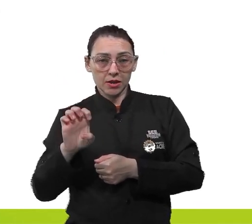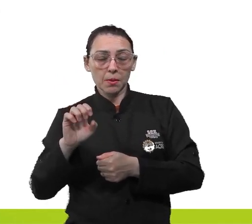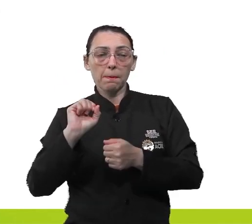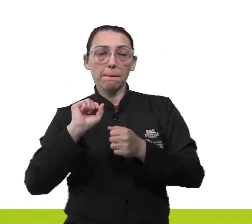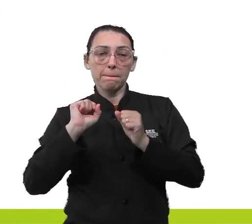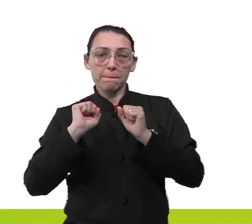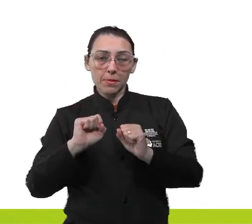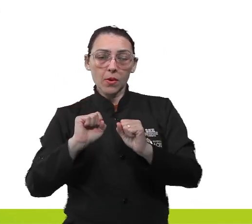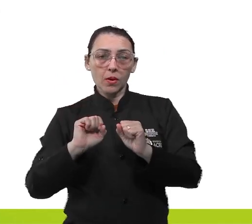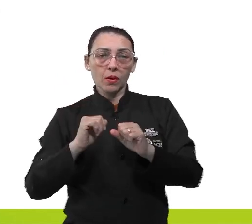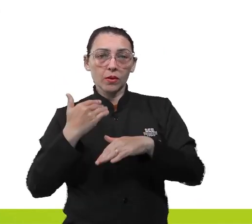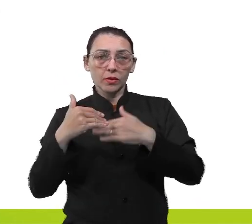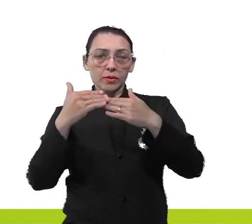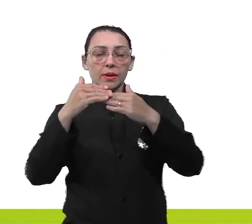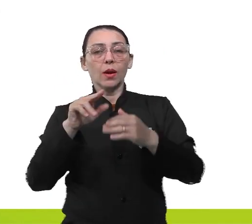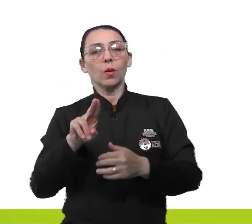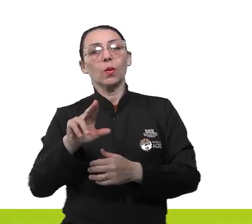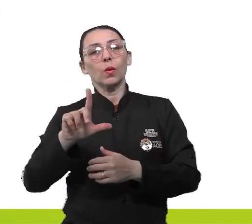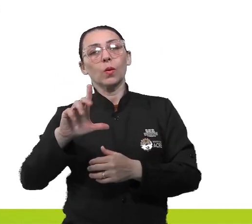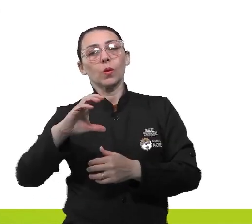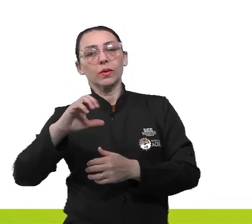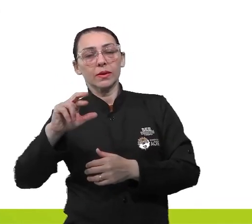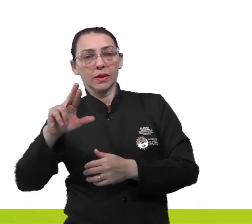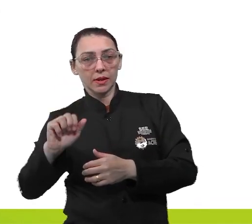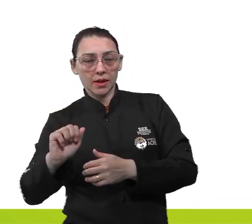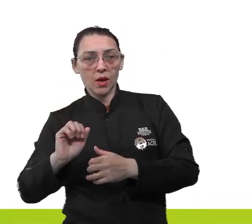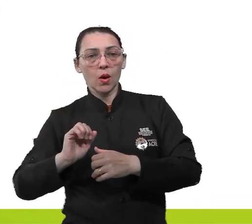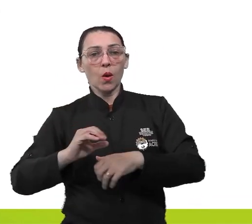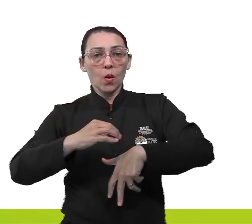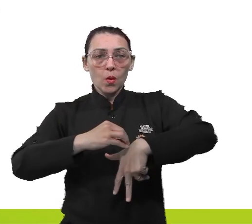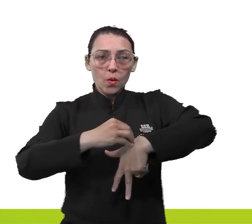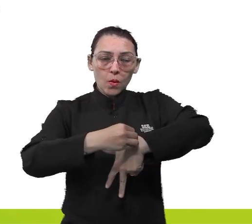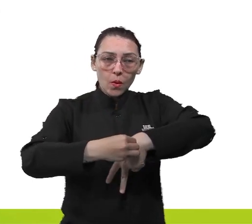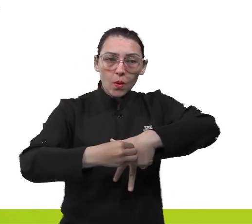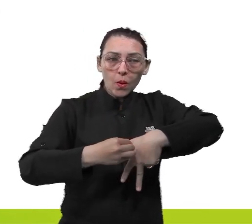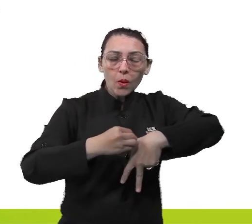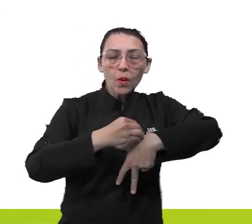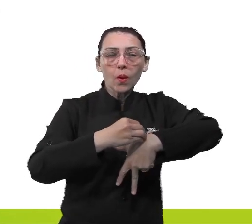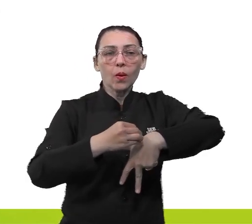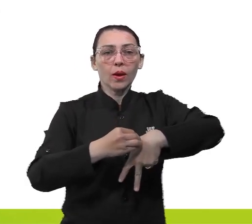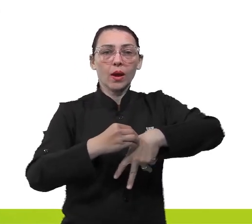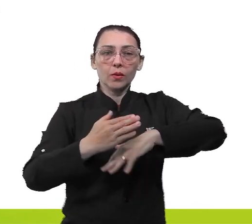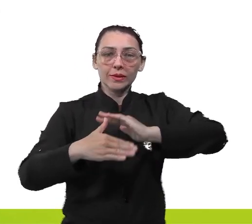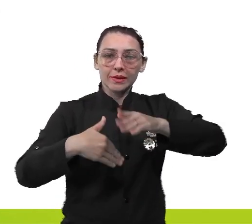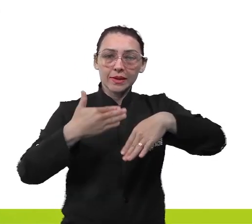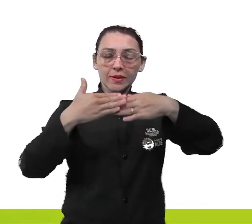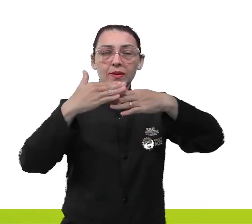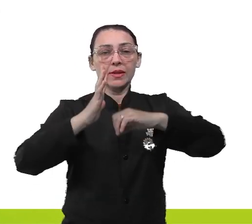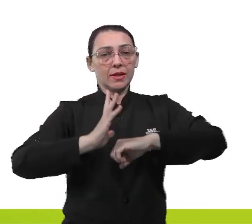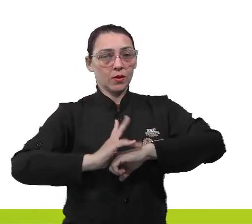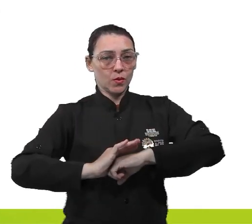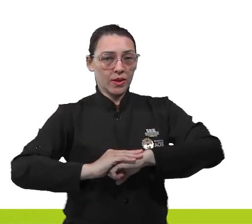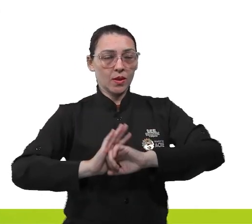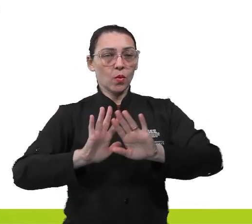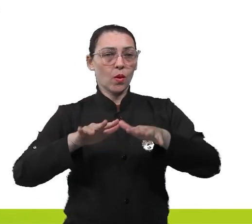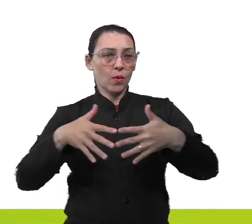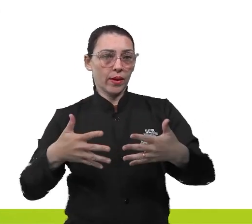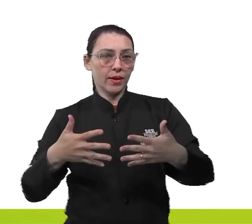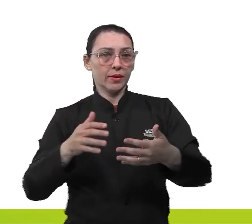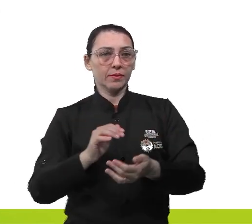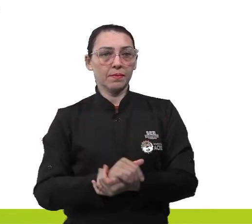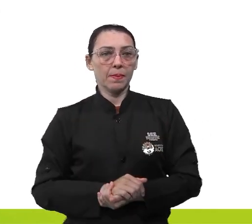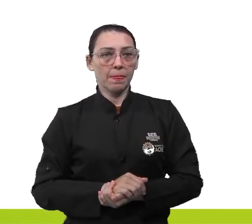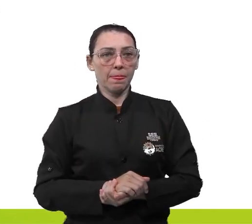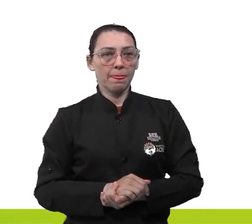evoluir para úlcera. O órgão que apresenta a propensão ao desenvolvimento da doença citada, a